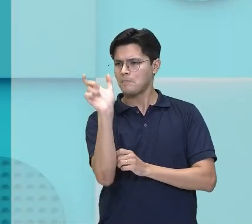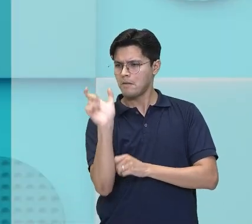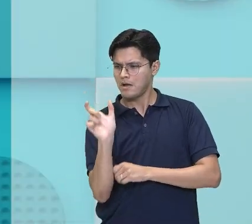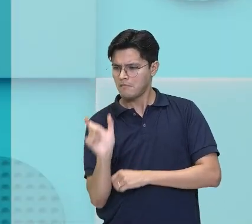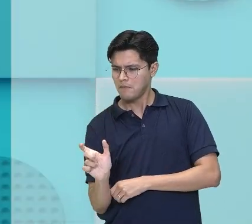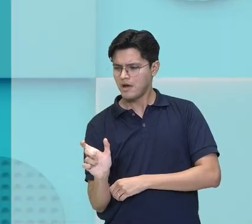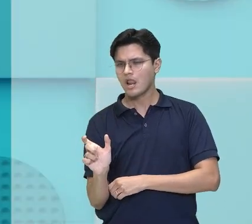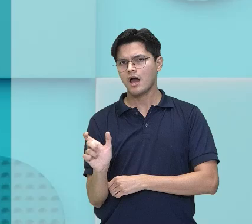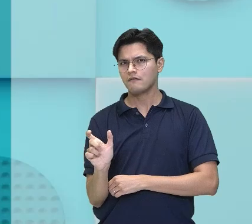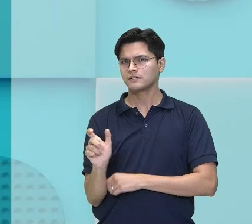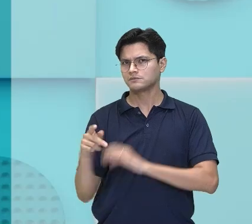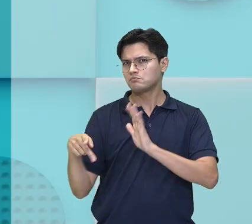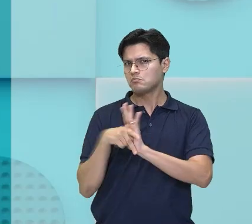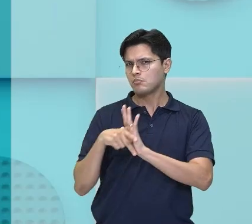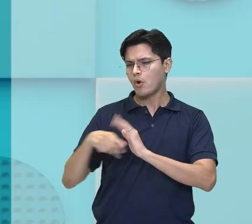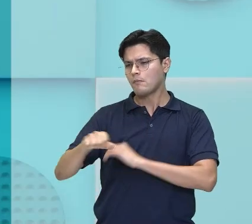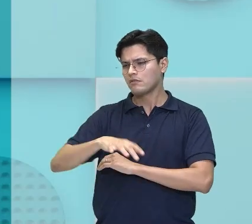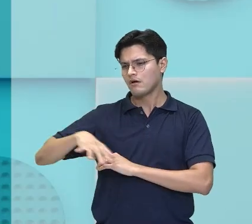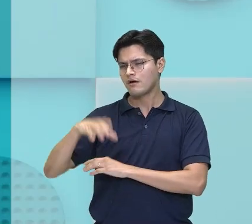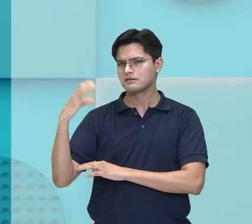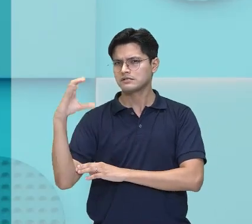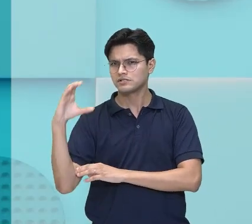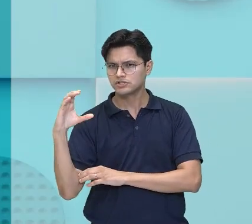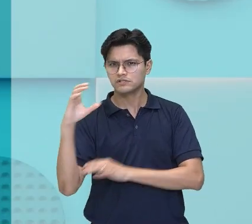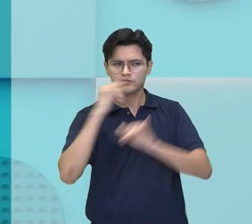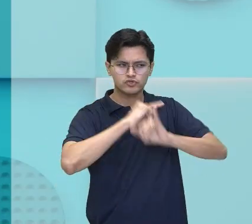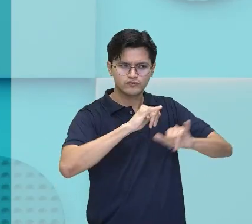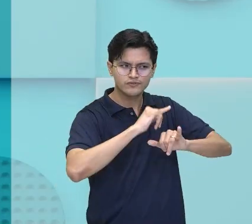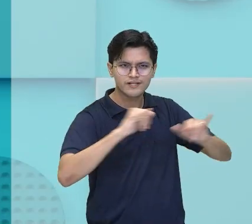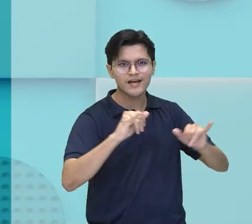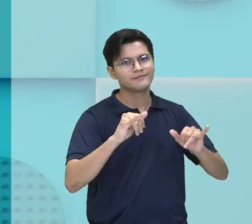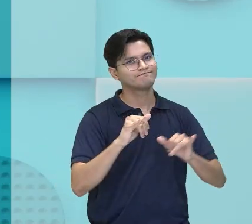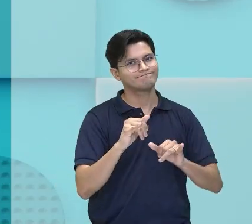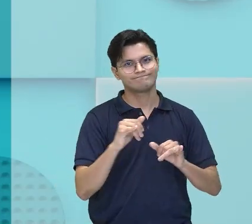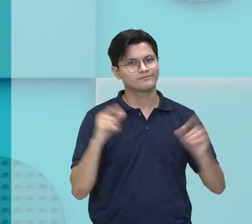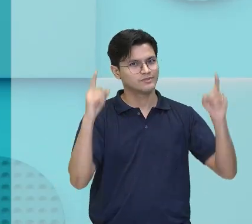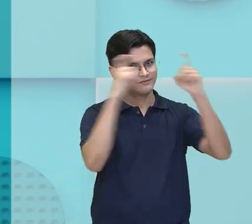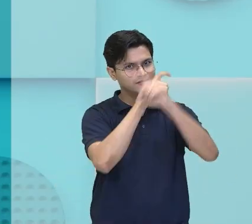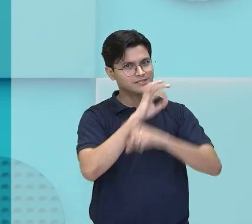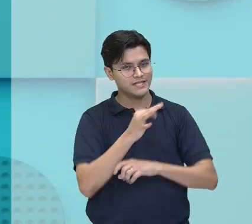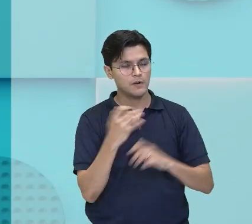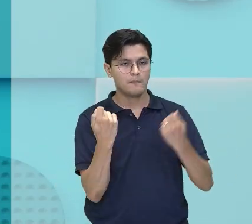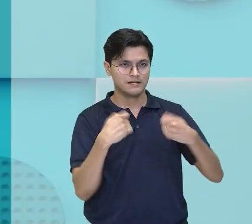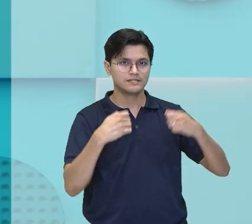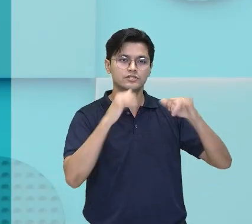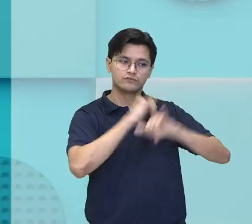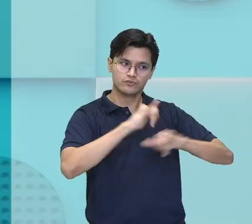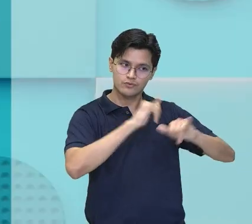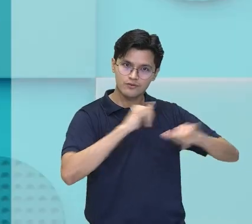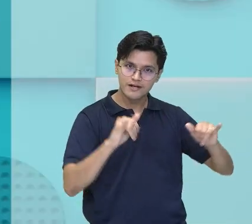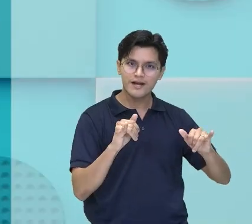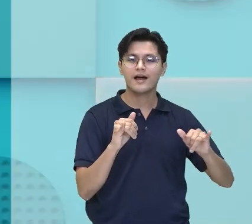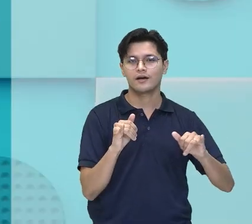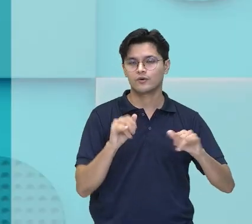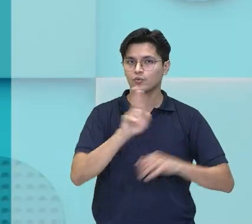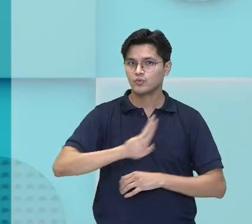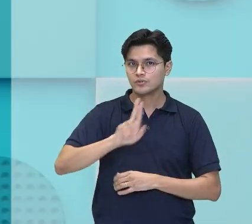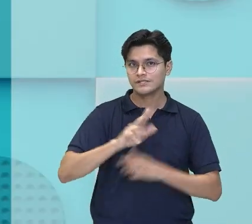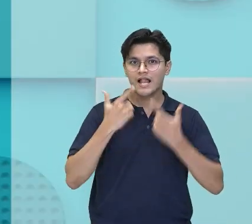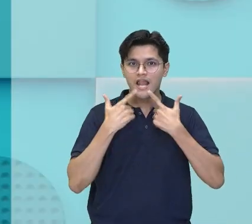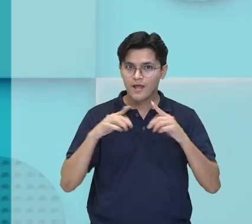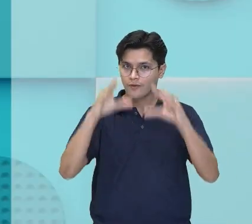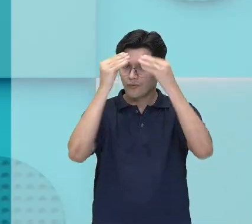E todas as vezes que tiver esse termo técnico, ele vai explicar, porque o objetivo ali é divulgar o conhecimento para o maior número de